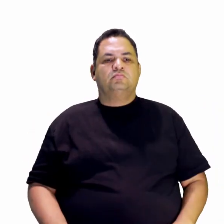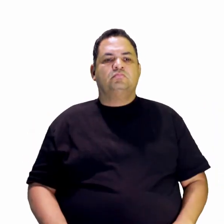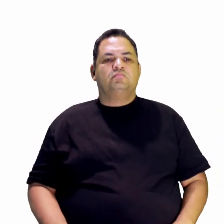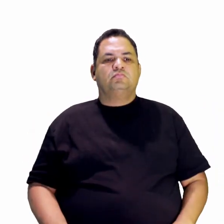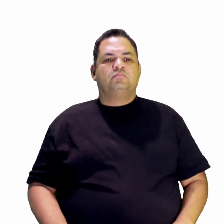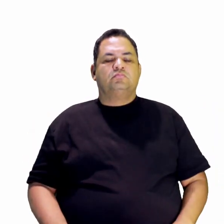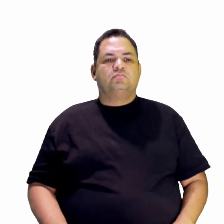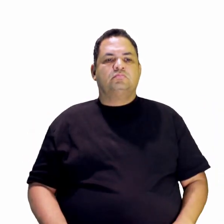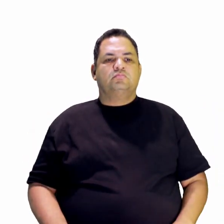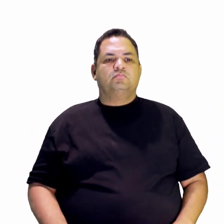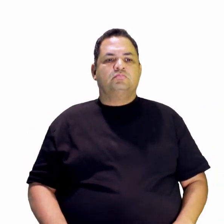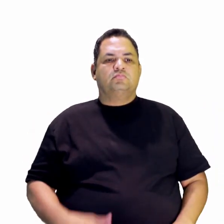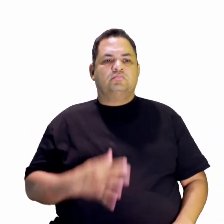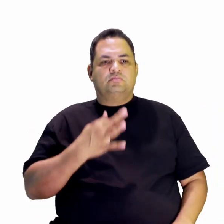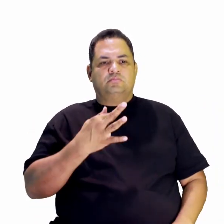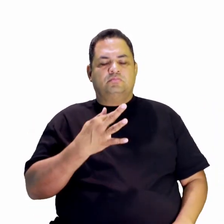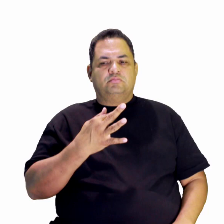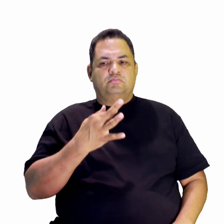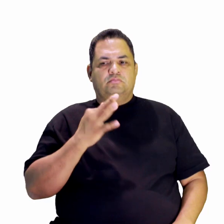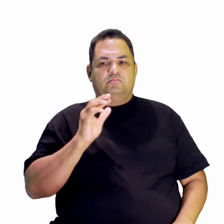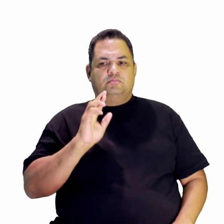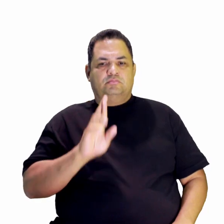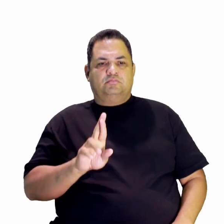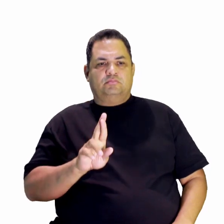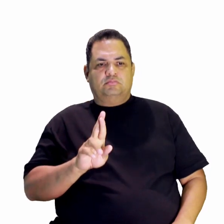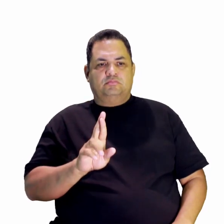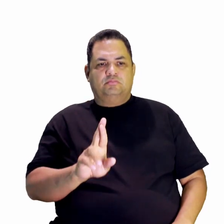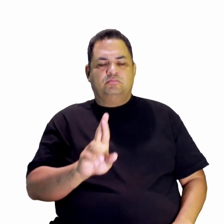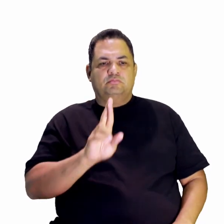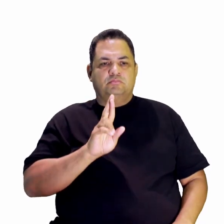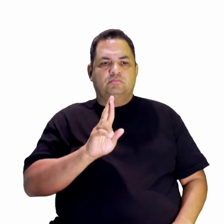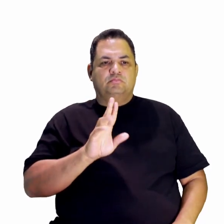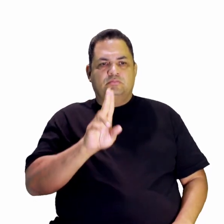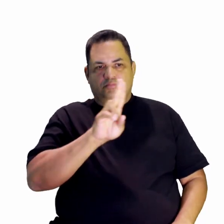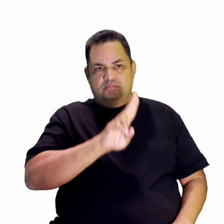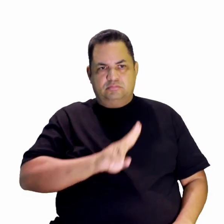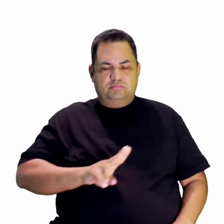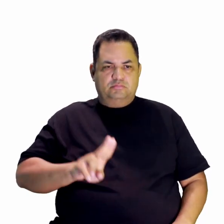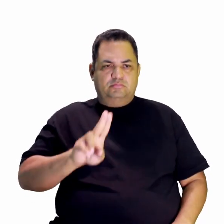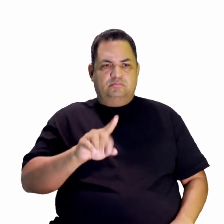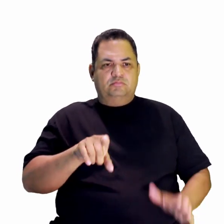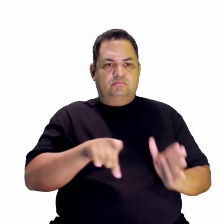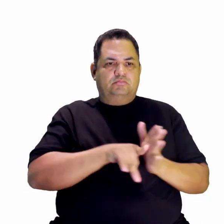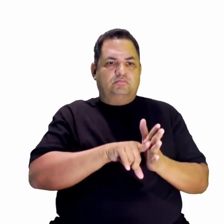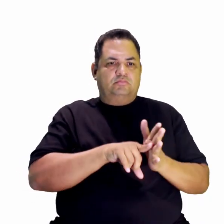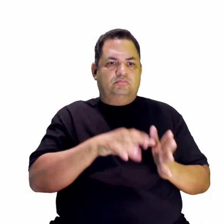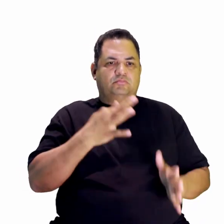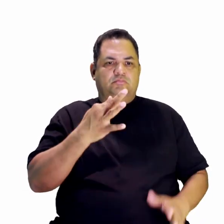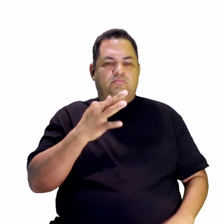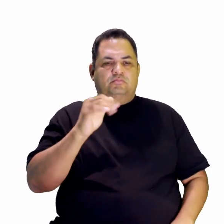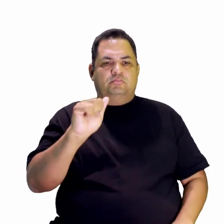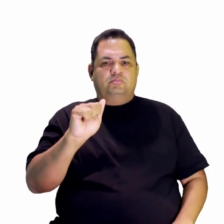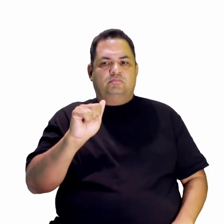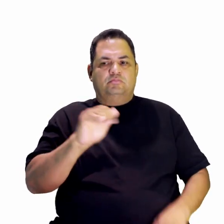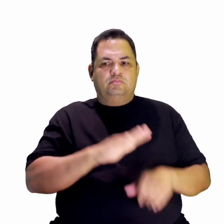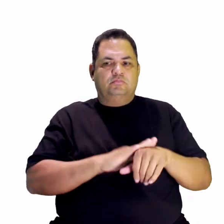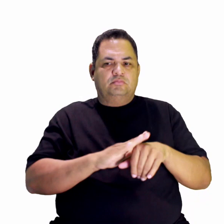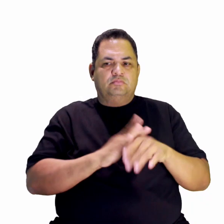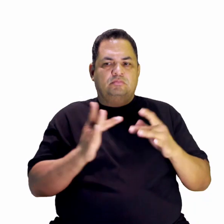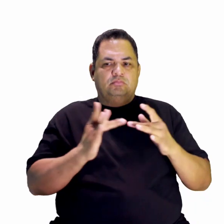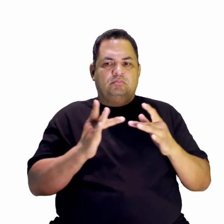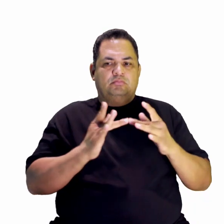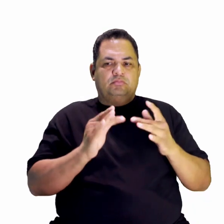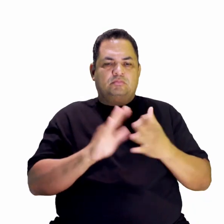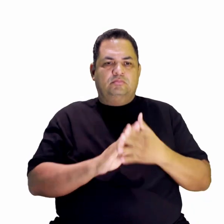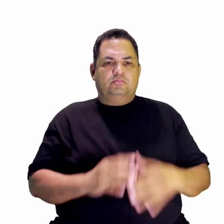contrária. Então, a força resultante é a força aplicada, menos a força de atrito, ela ainda tem que dar uma velocidade